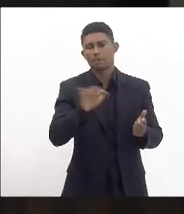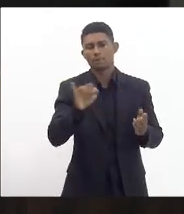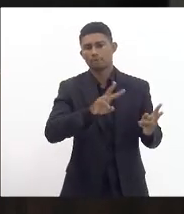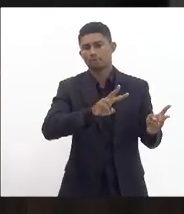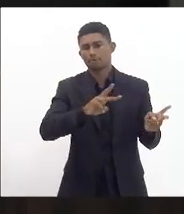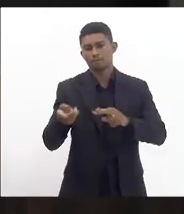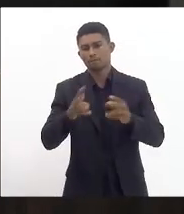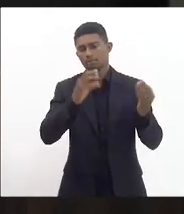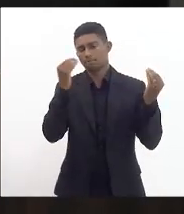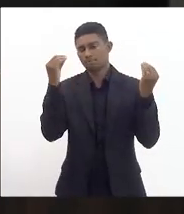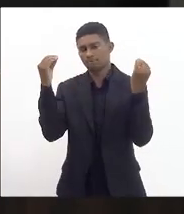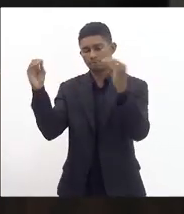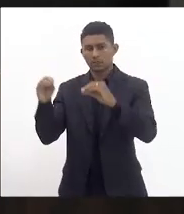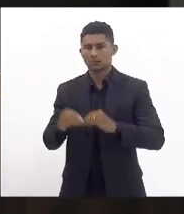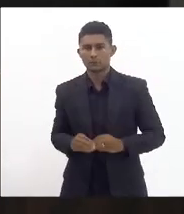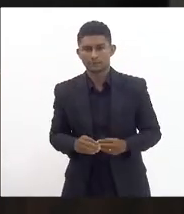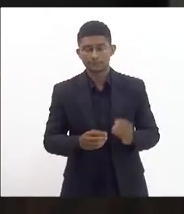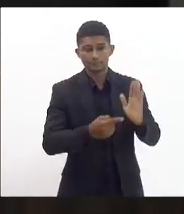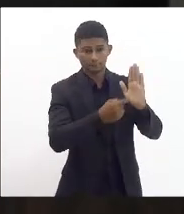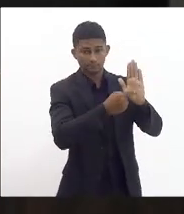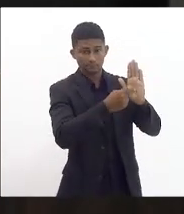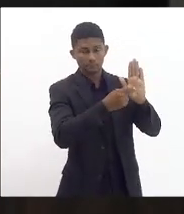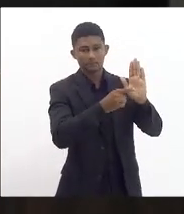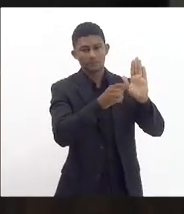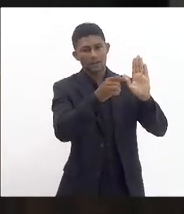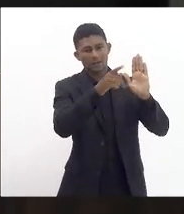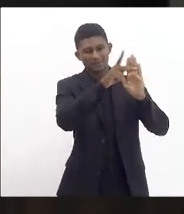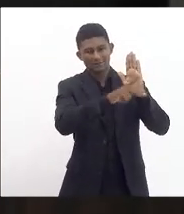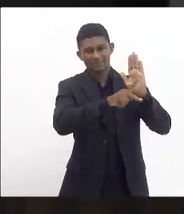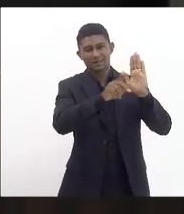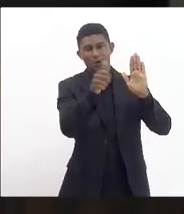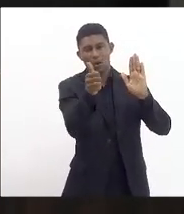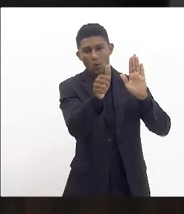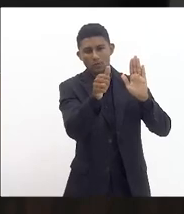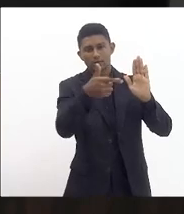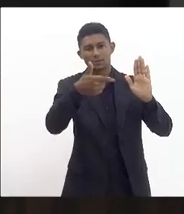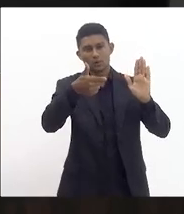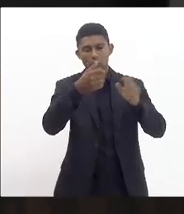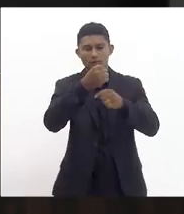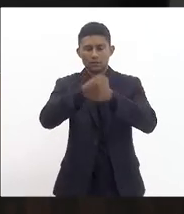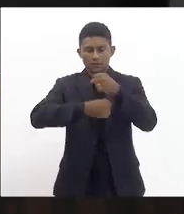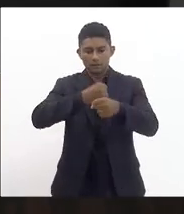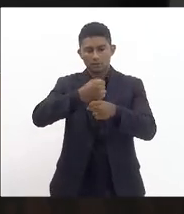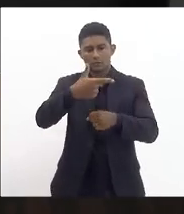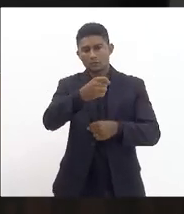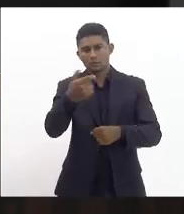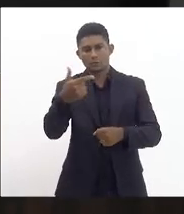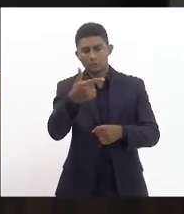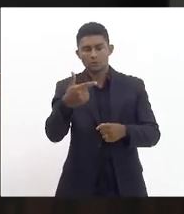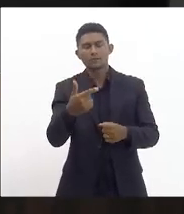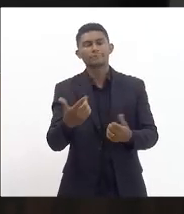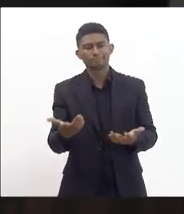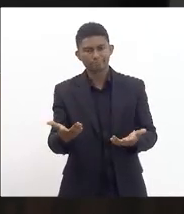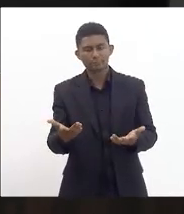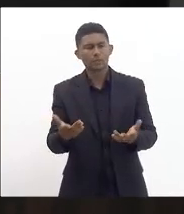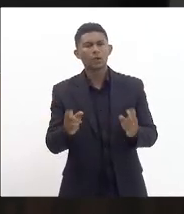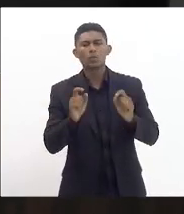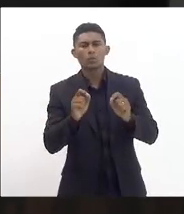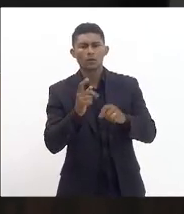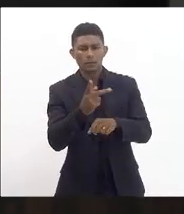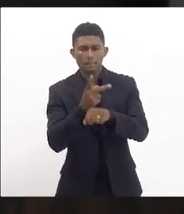promulgação. Projeto de resolução 1112/22, de autoria da deputada enfermeira Rejane, concede o prêmio Ana Nery de Saúde